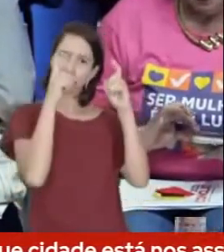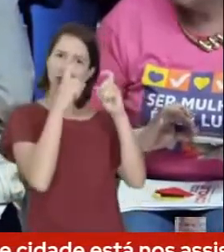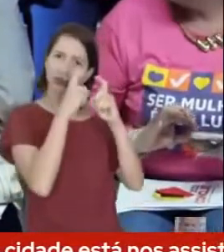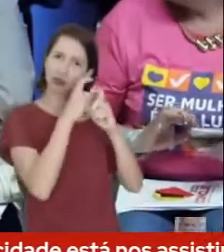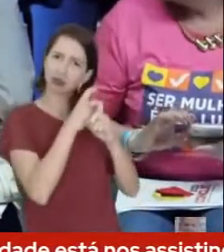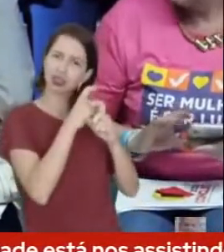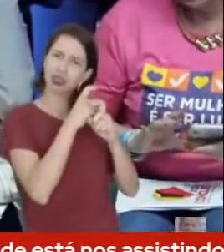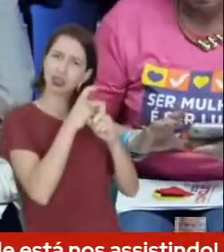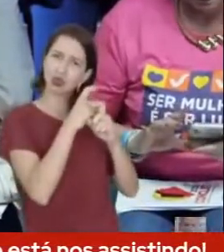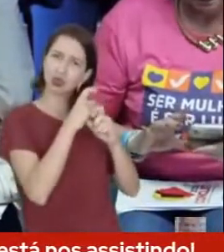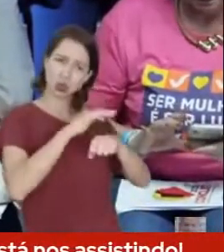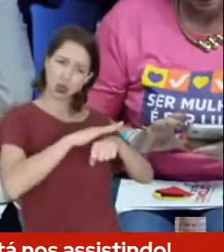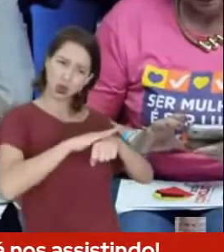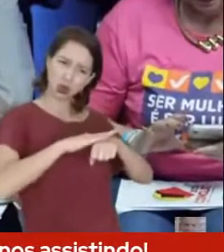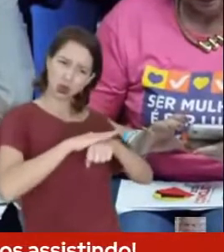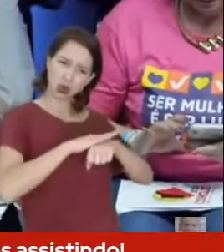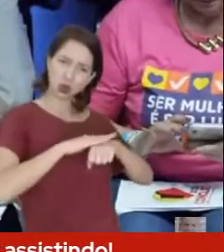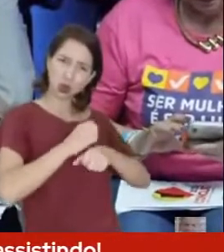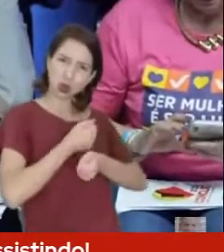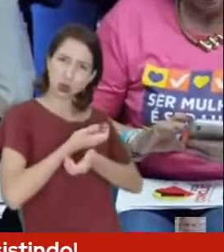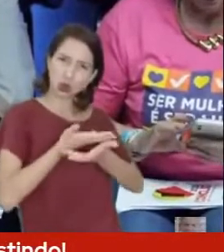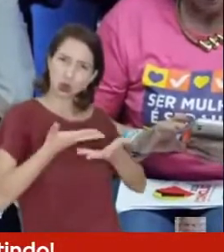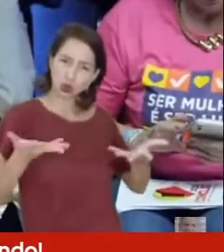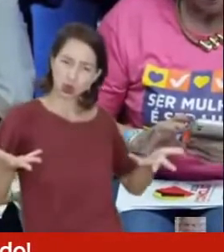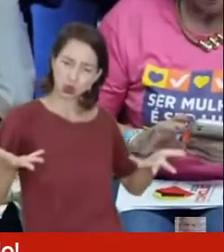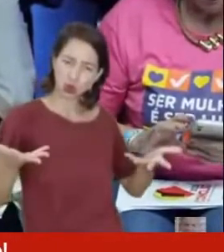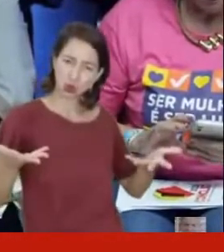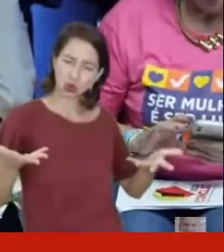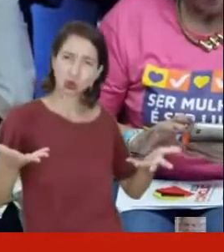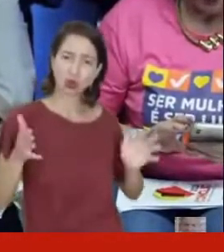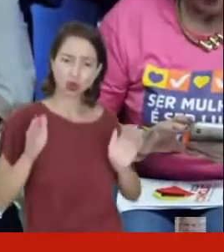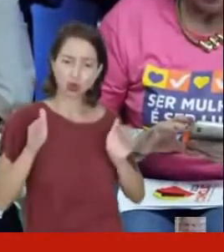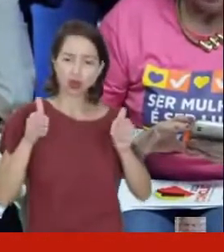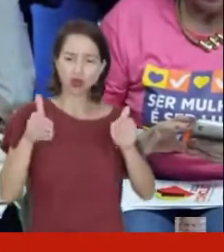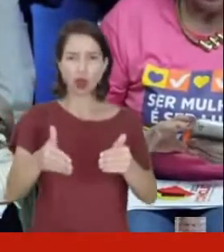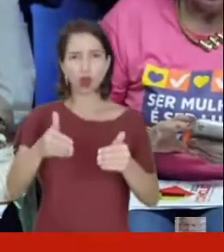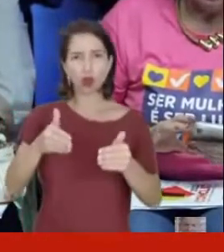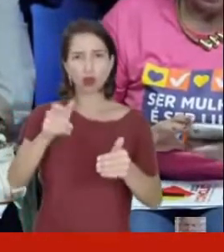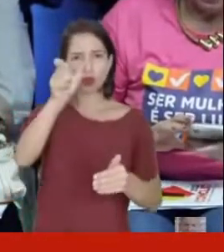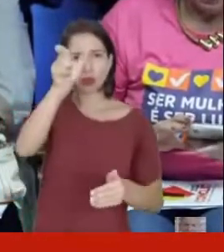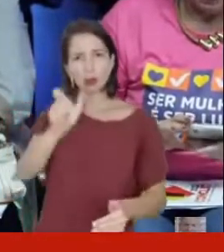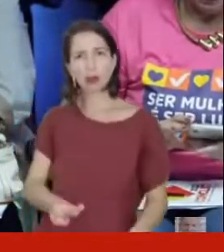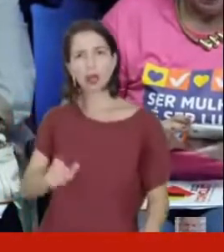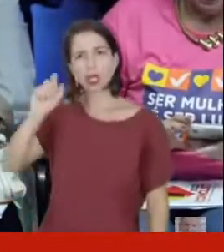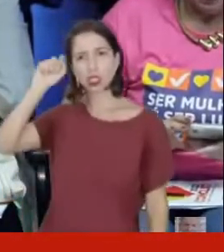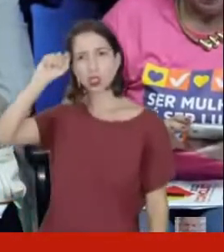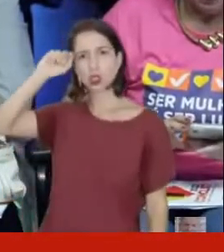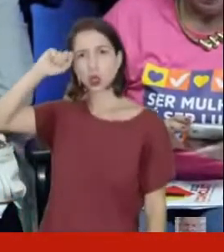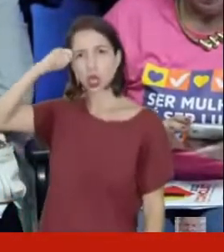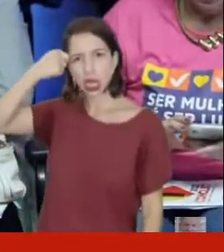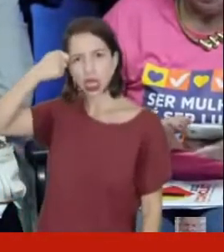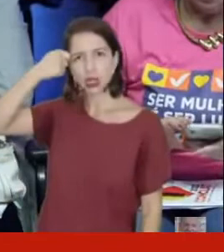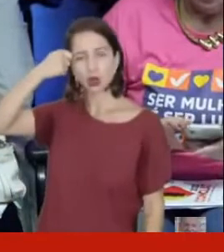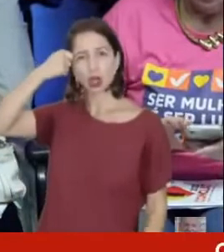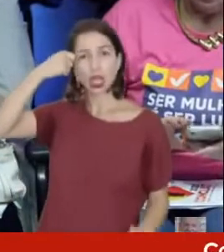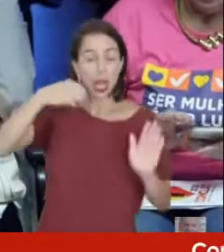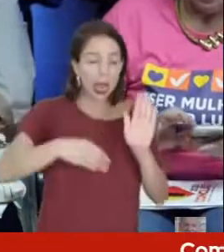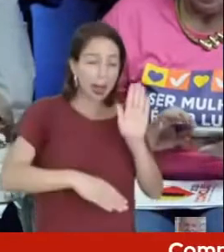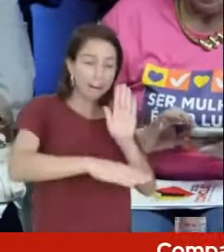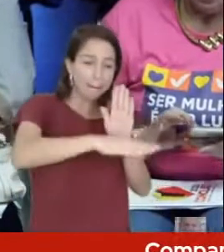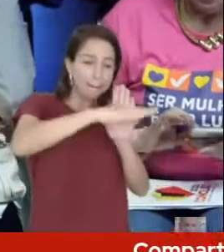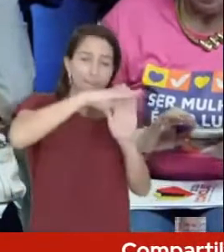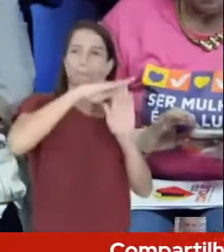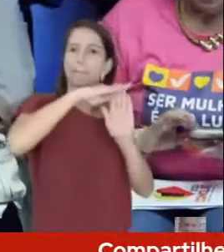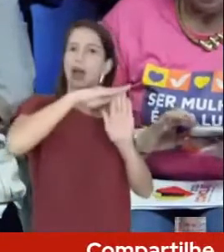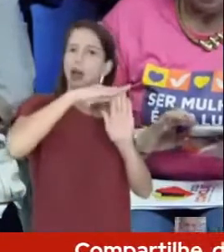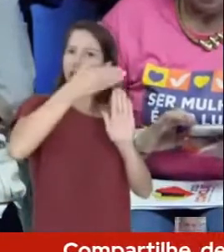hoje é a primeira pauta. Negro, negro, negro. Até quando nós vamos falar